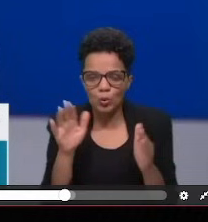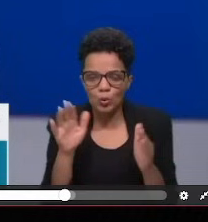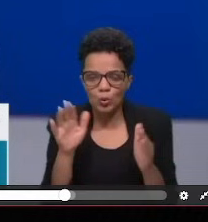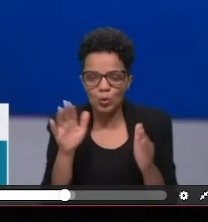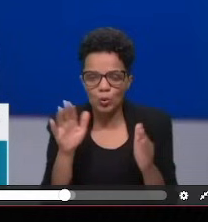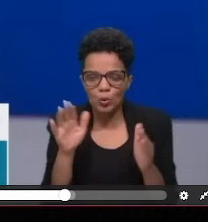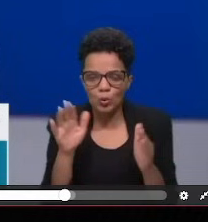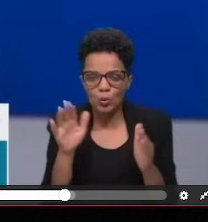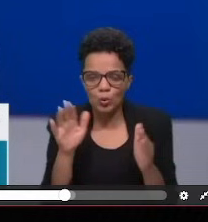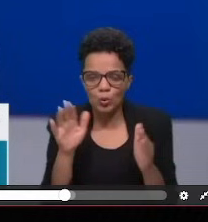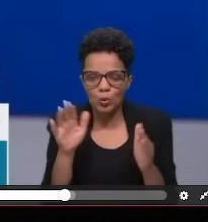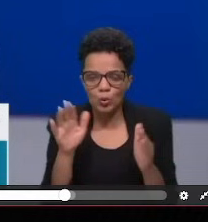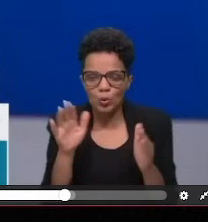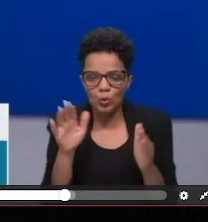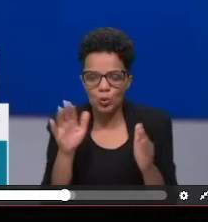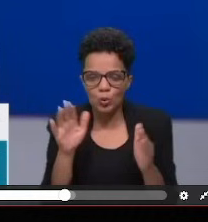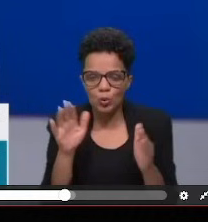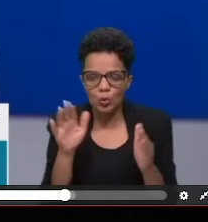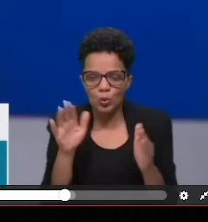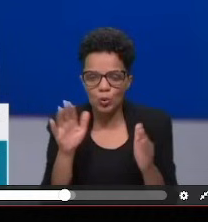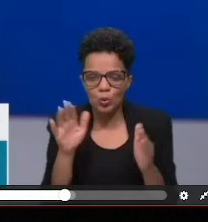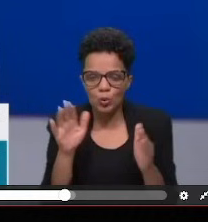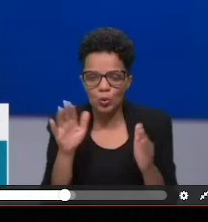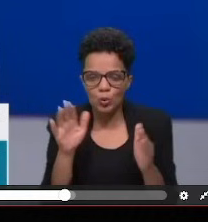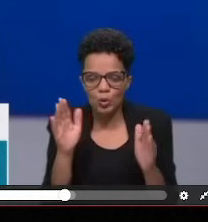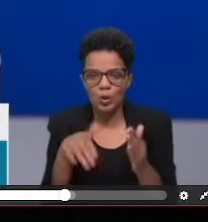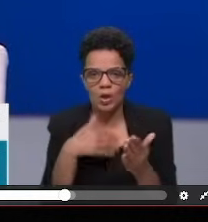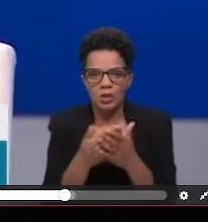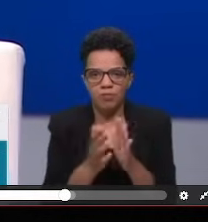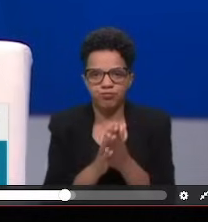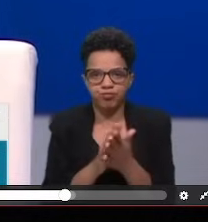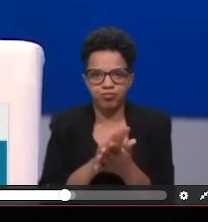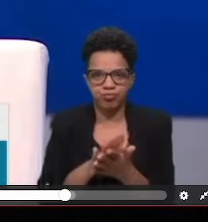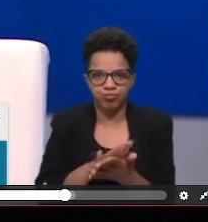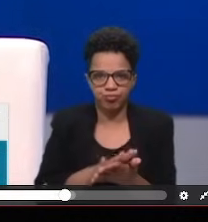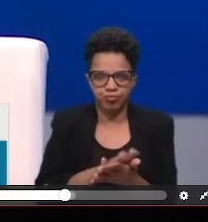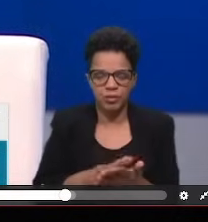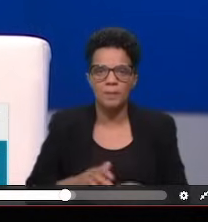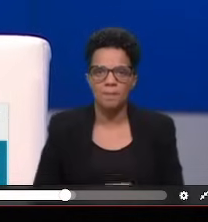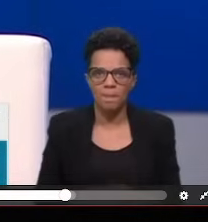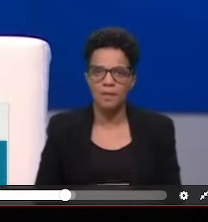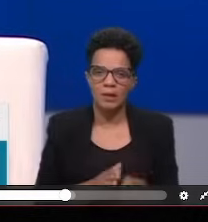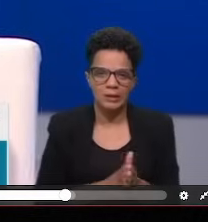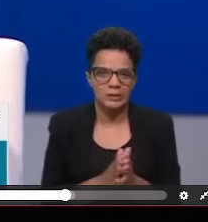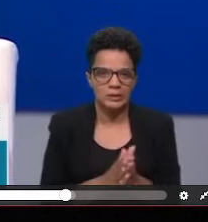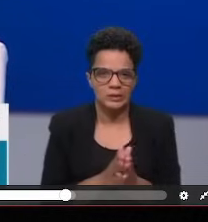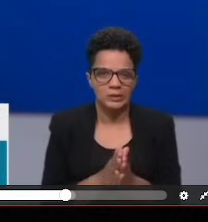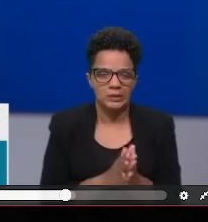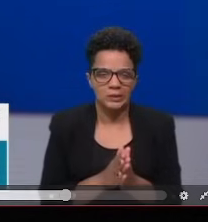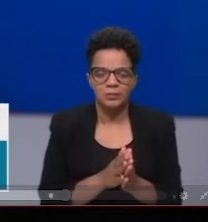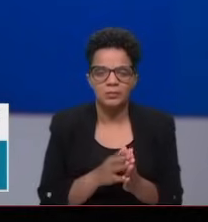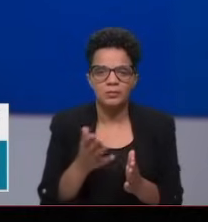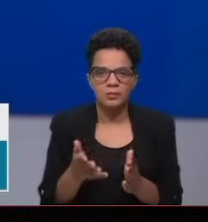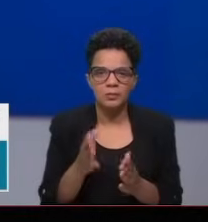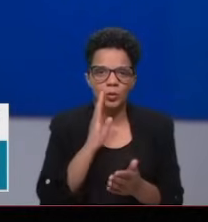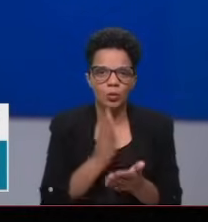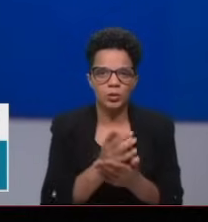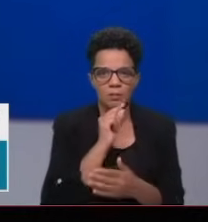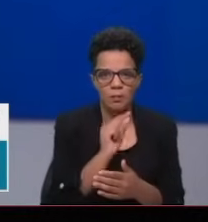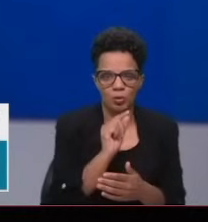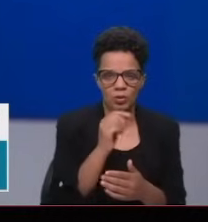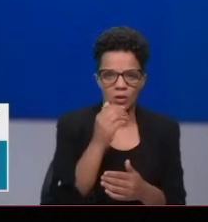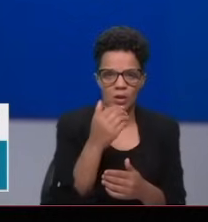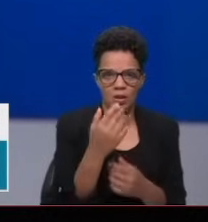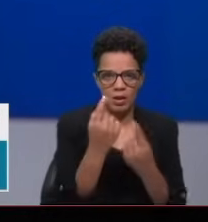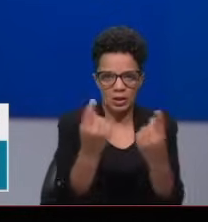obrigado obrigado obrigado pelos 10 mes então vai aproveitar Francisco Se não se importa o último minuto que eu